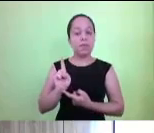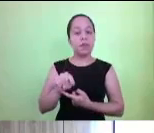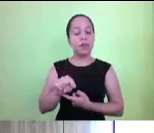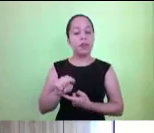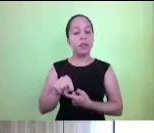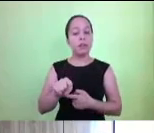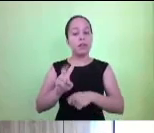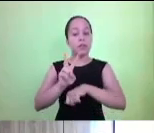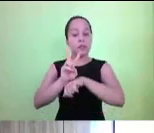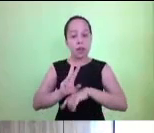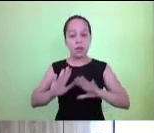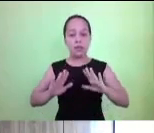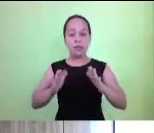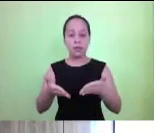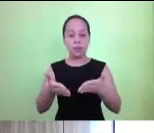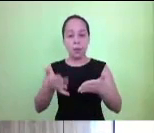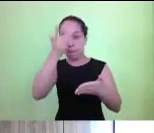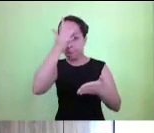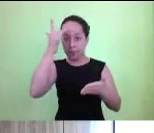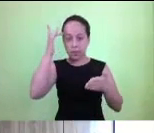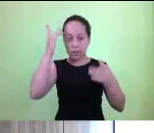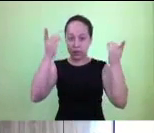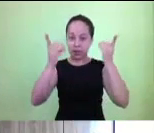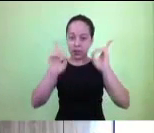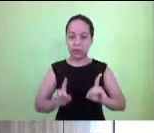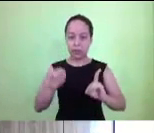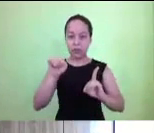Vagas destinadas a pessoas com deficiência.